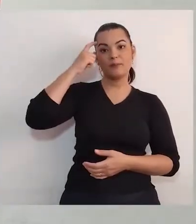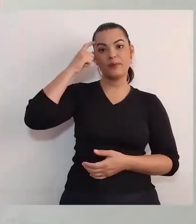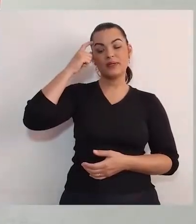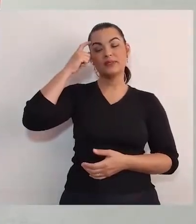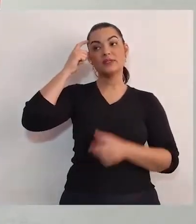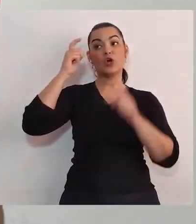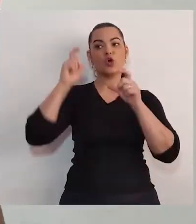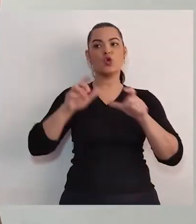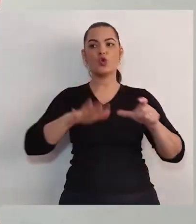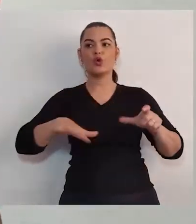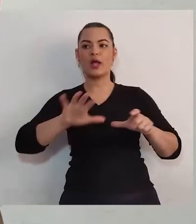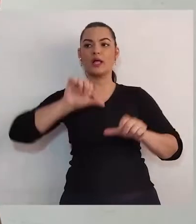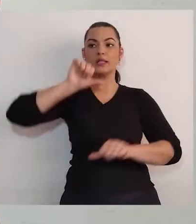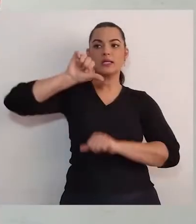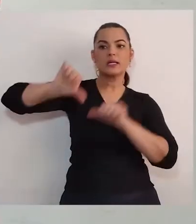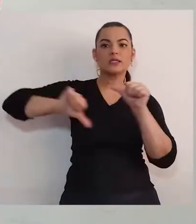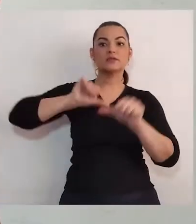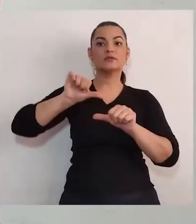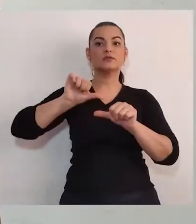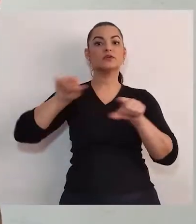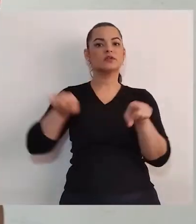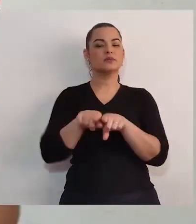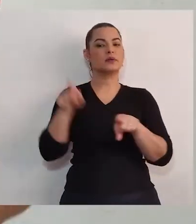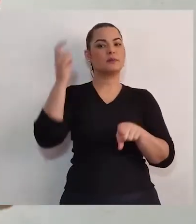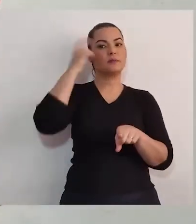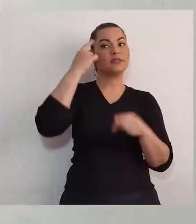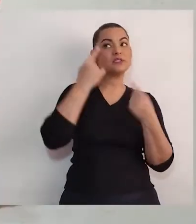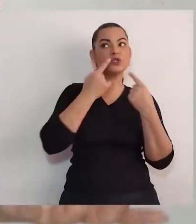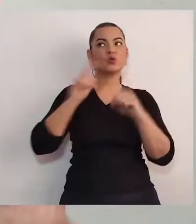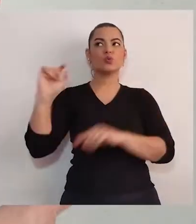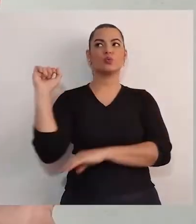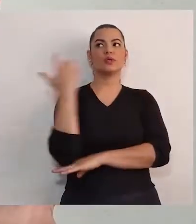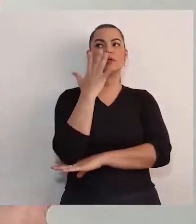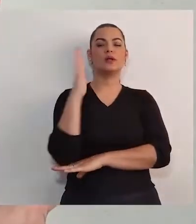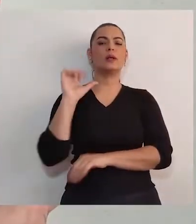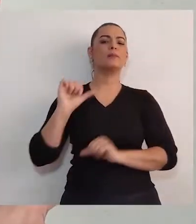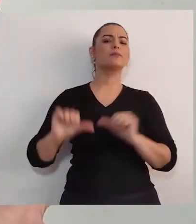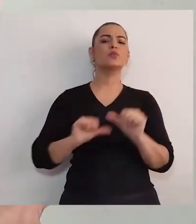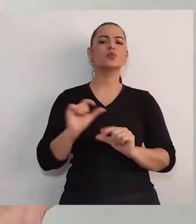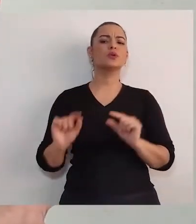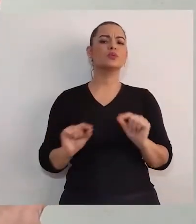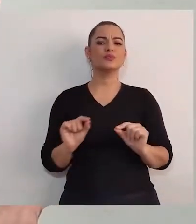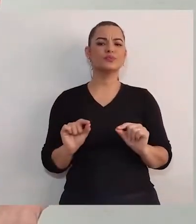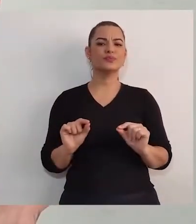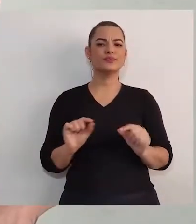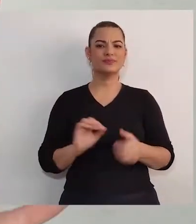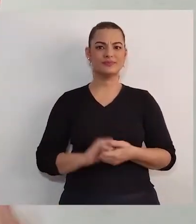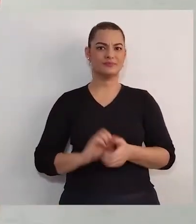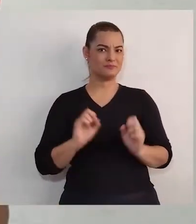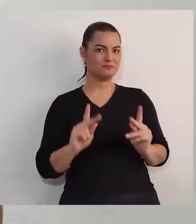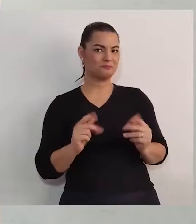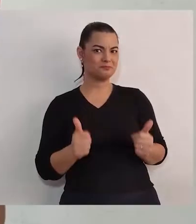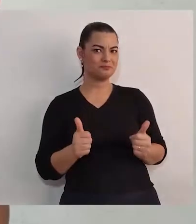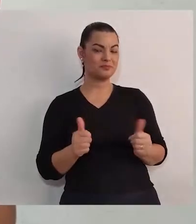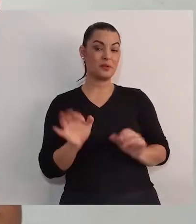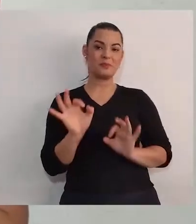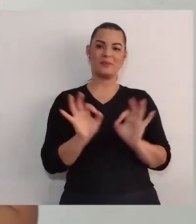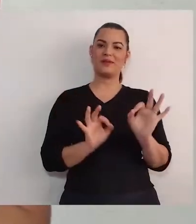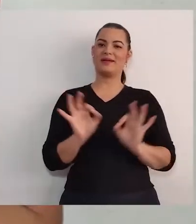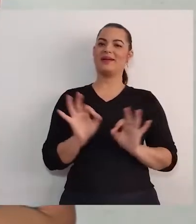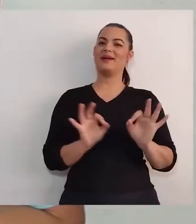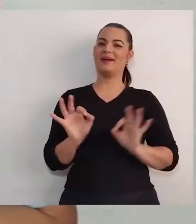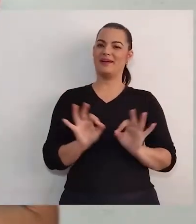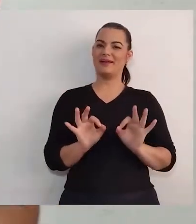dos espaços, pensando nos impactos ambientais. O que mudou? Tudo bem? Então